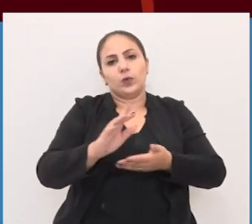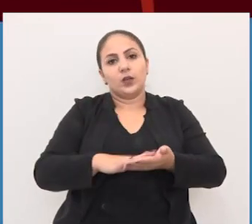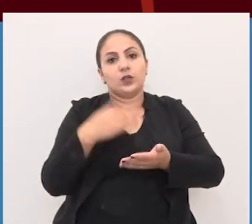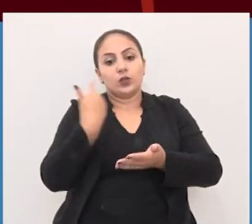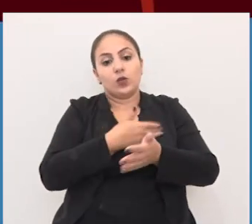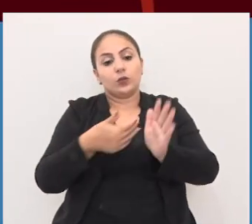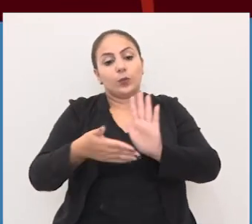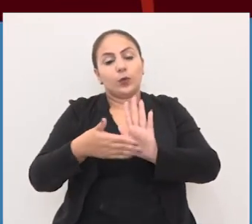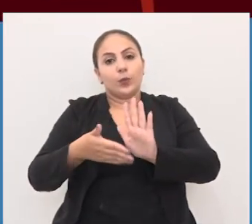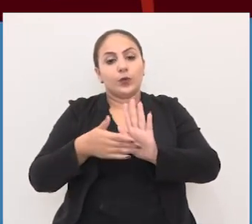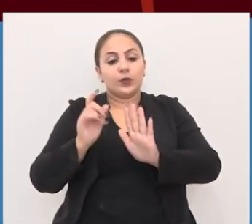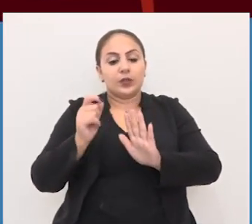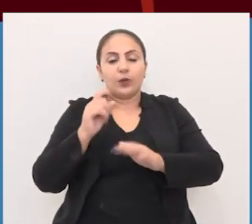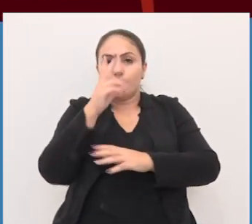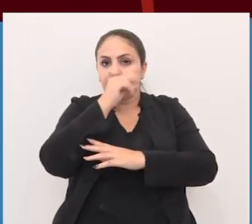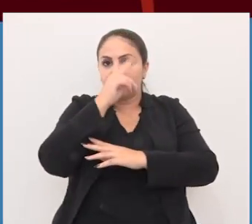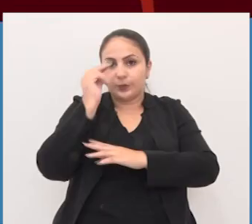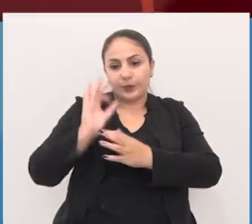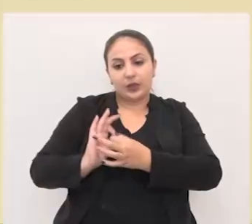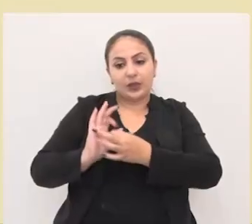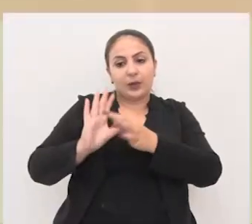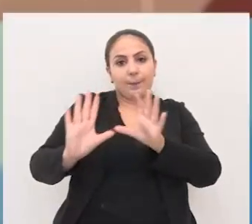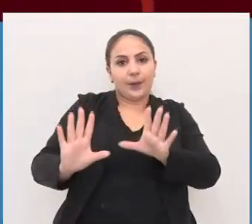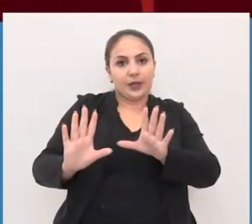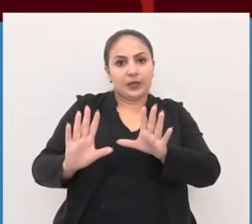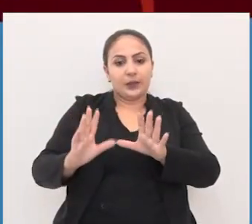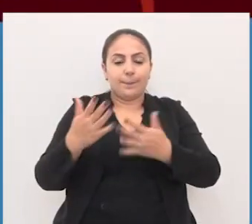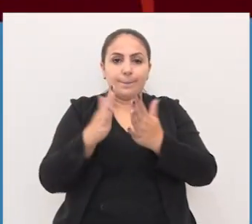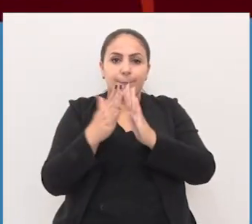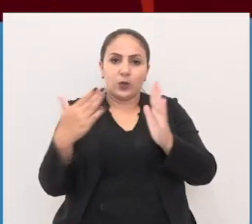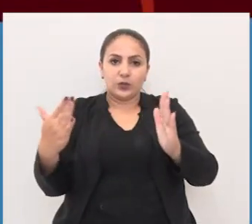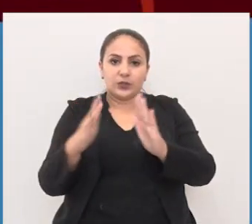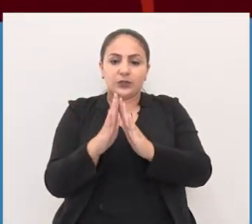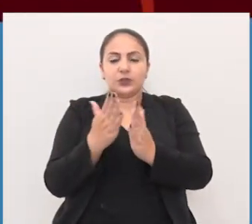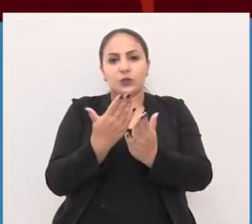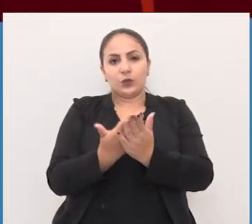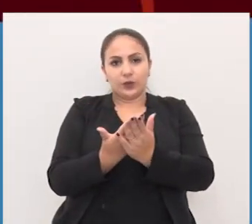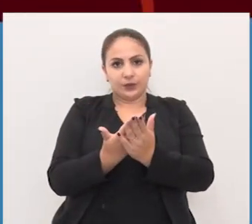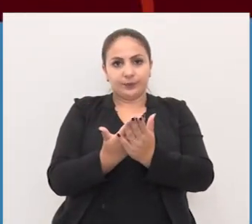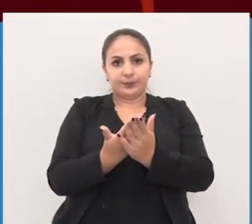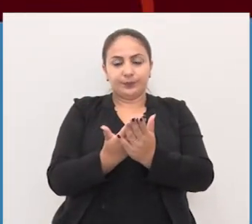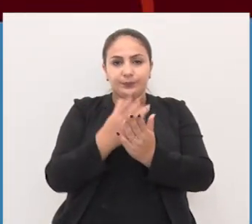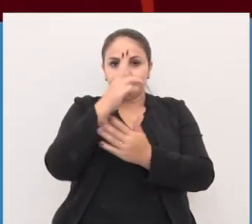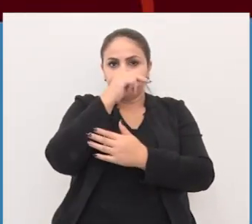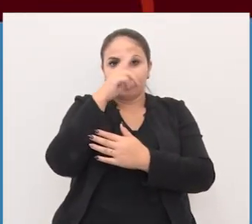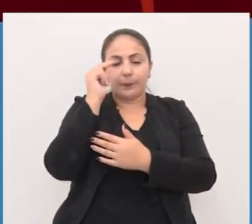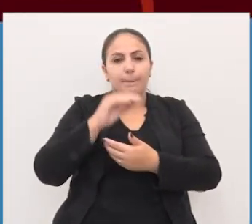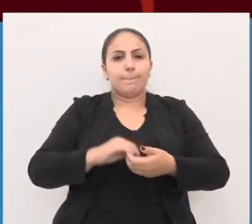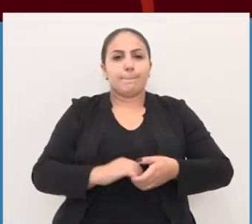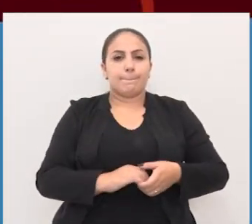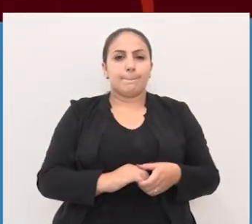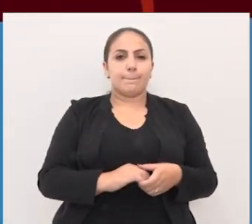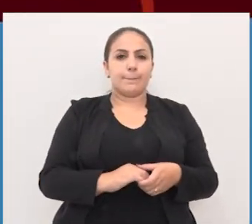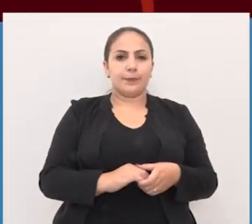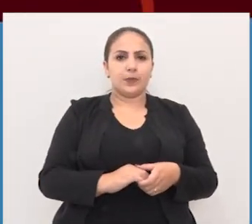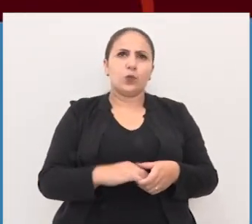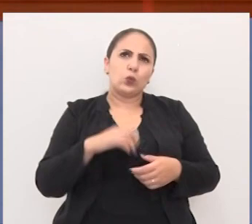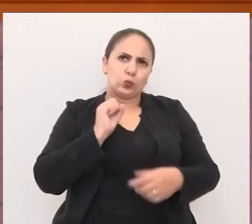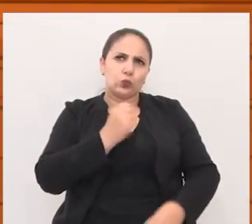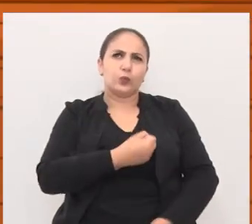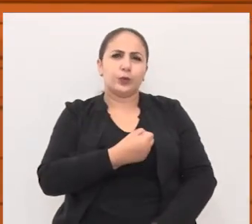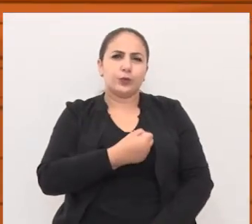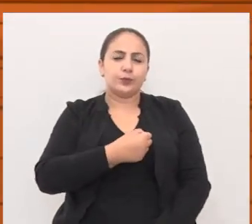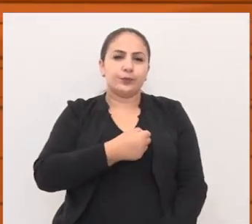está propondo que ou o município disponibilize nas bibliotecas das escolas municipais, pelo menos um